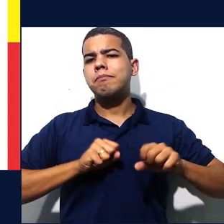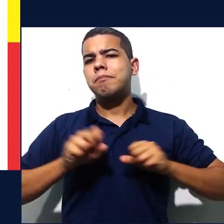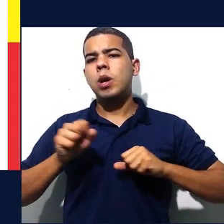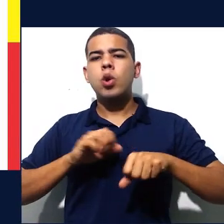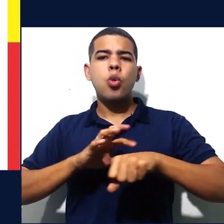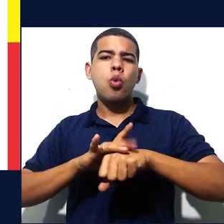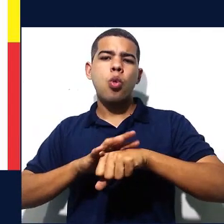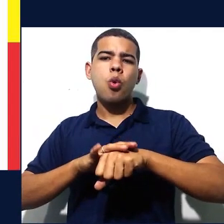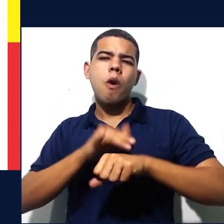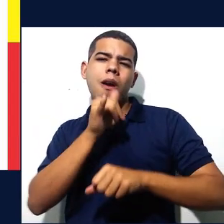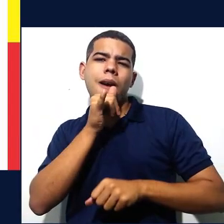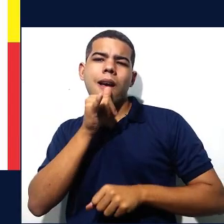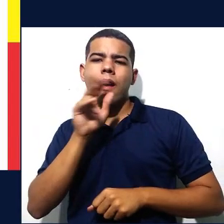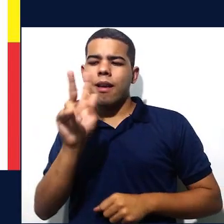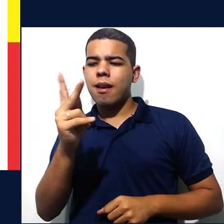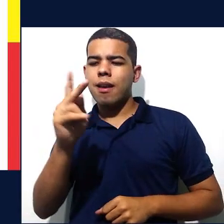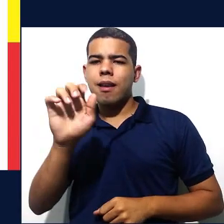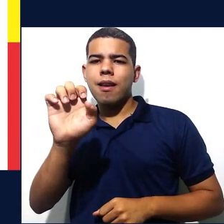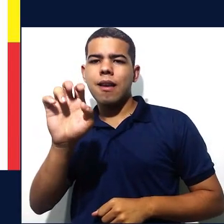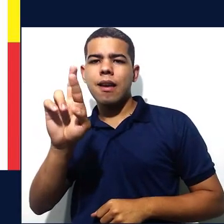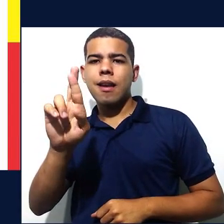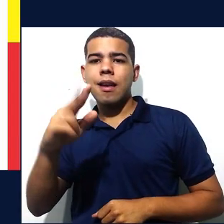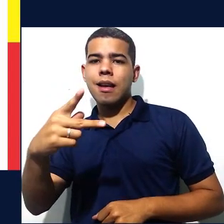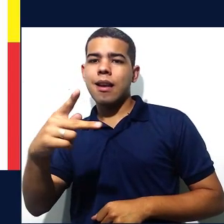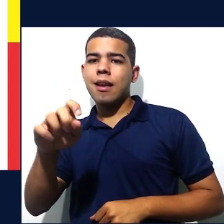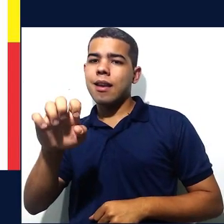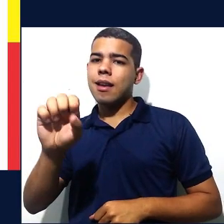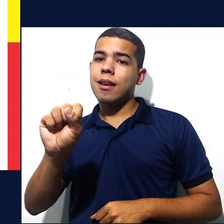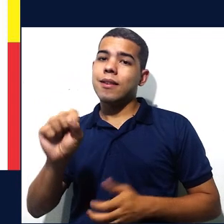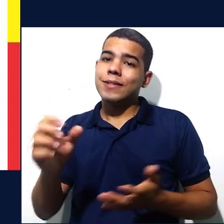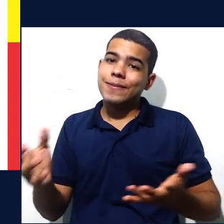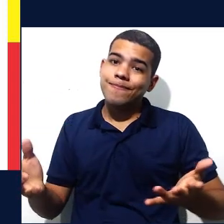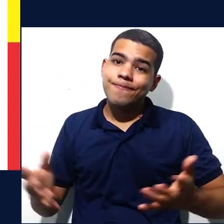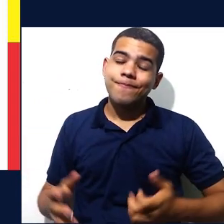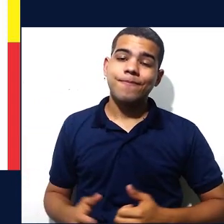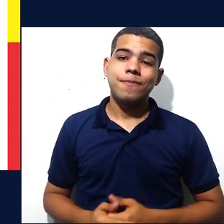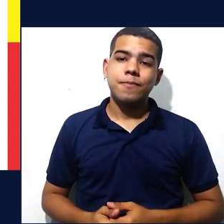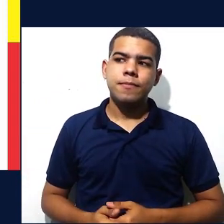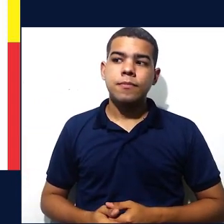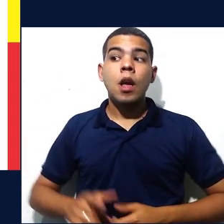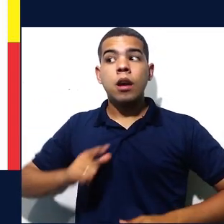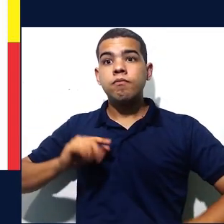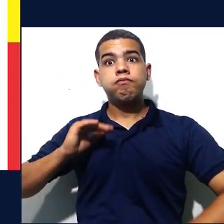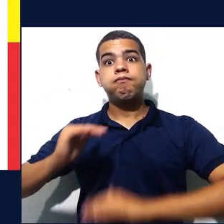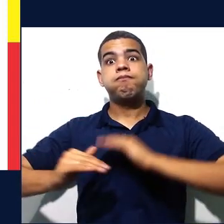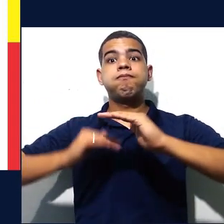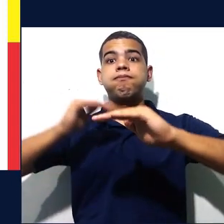herpes. Observe aí na telinha a evolução ao longo dos anos. Em